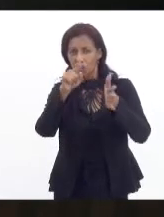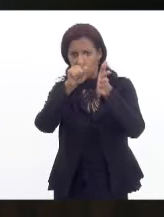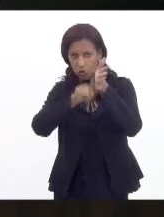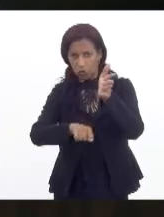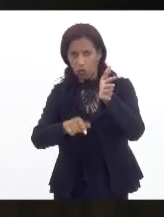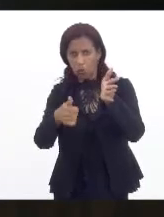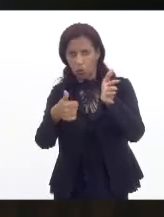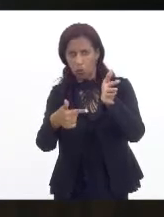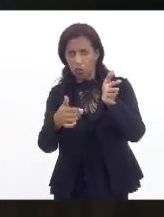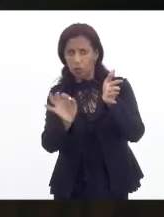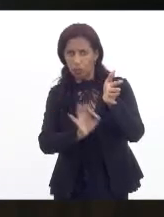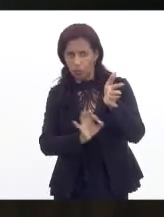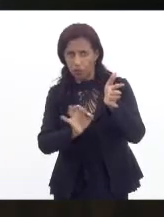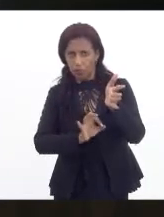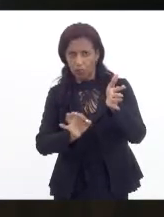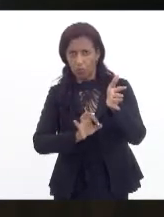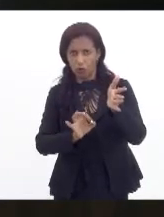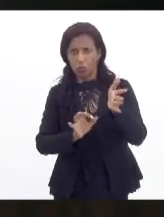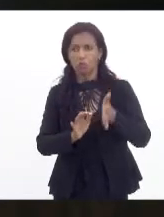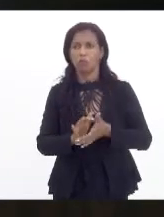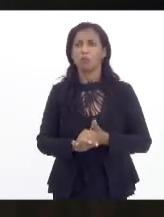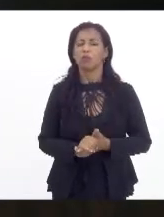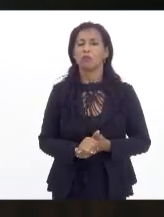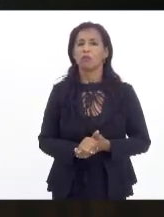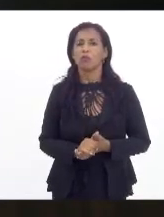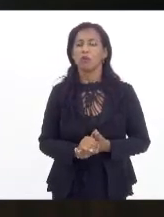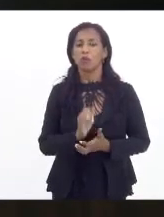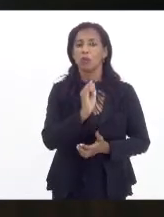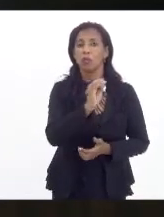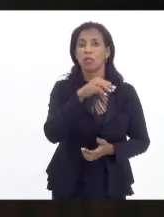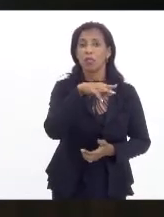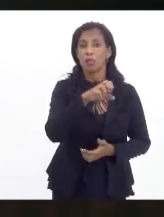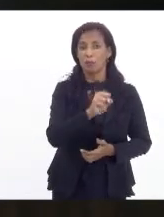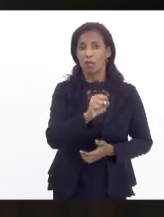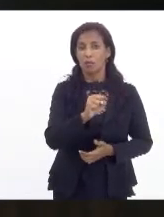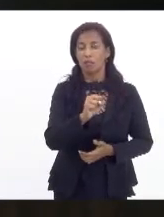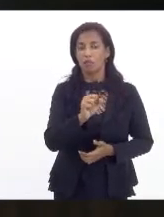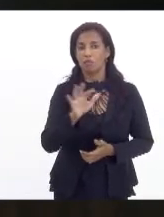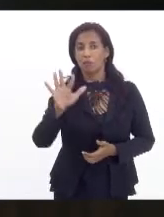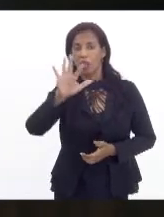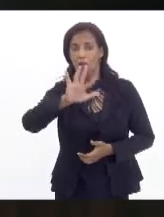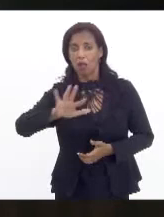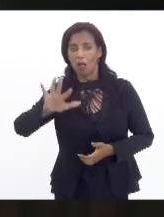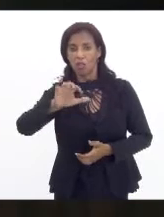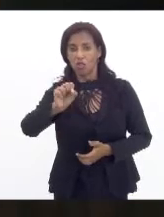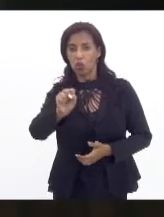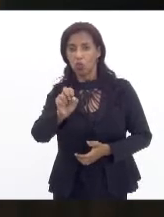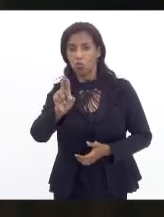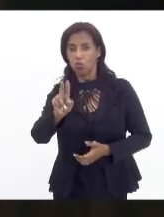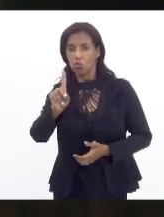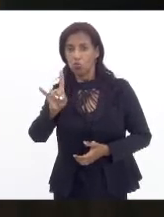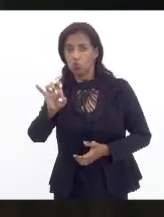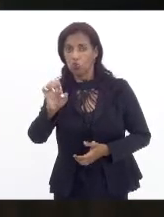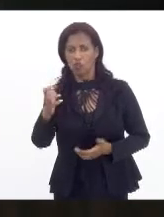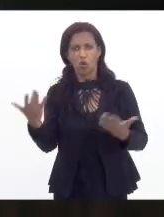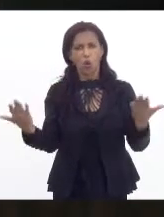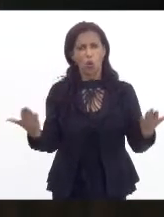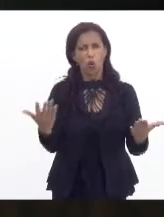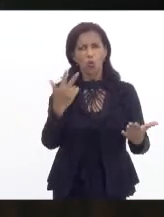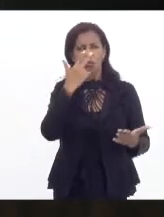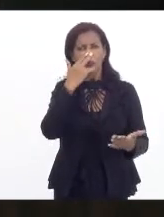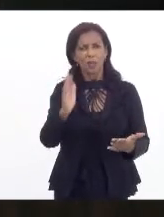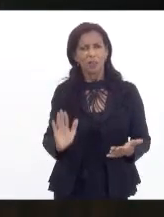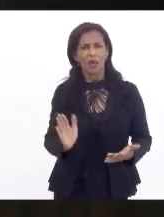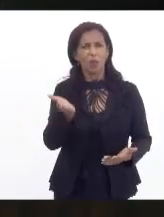12%. Equalizamos o ICMS da região sudeste. Hoje foi anunciado o aumento de